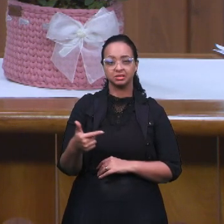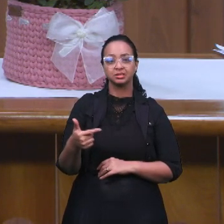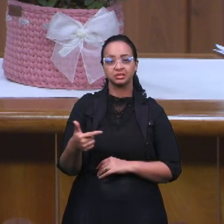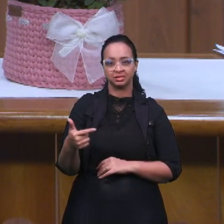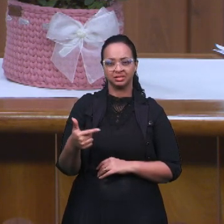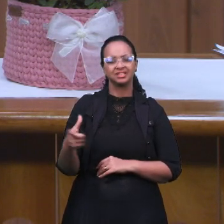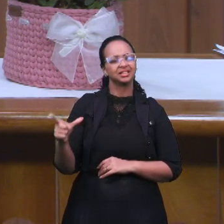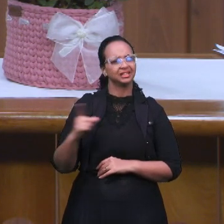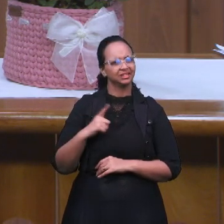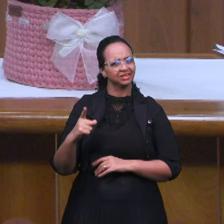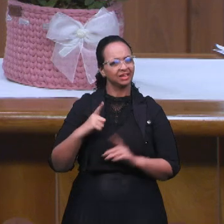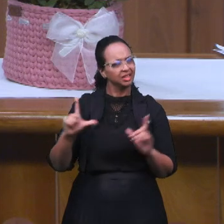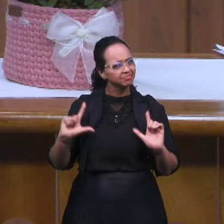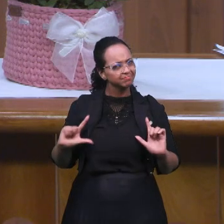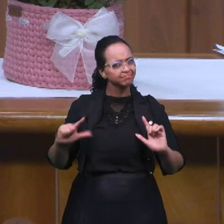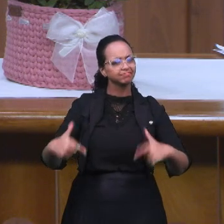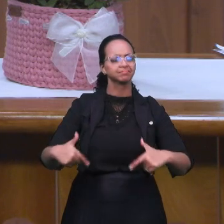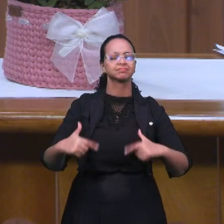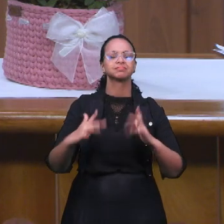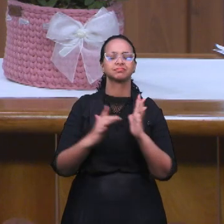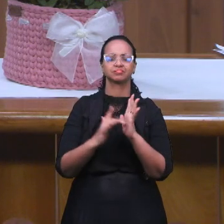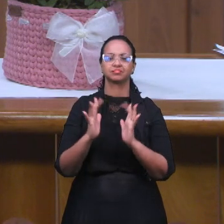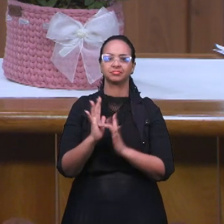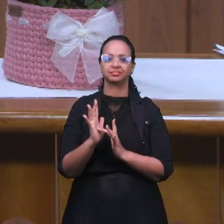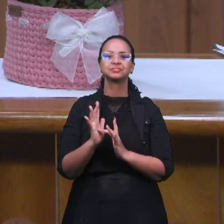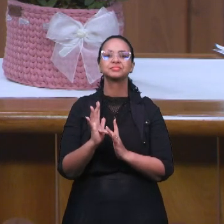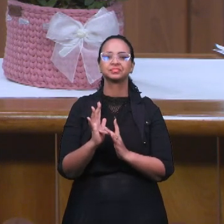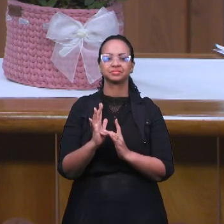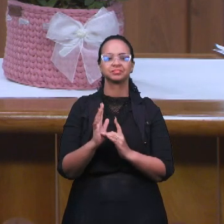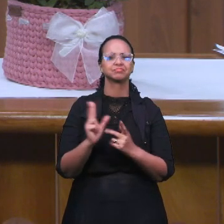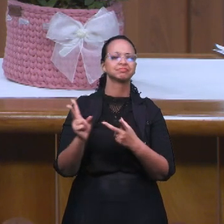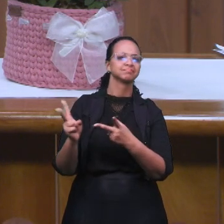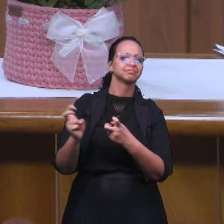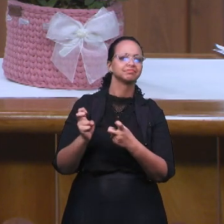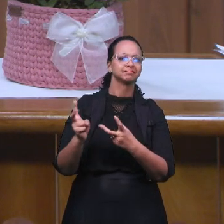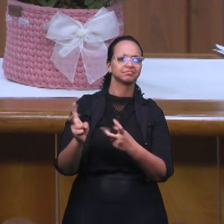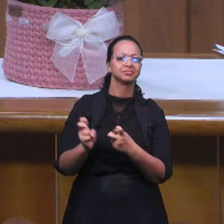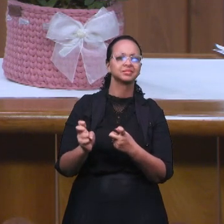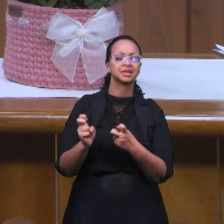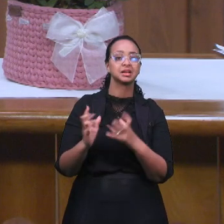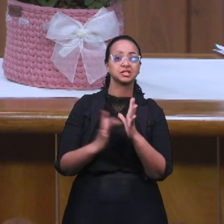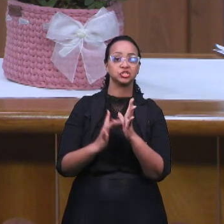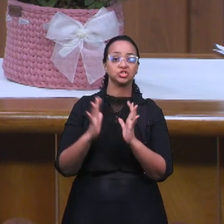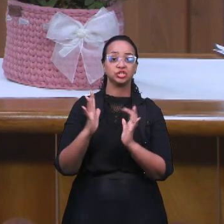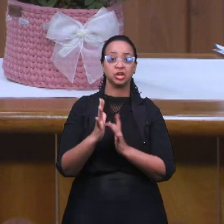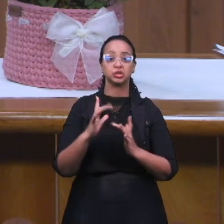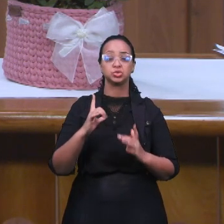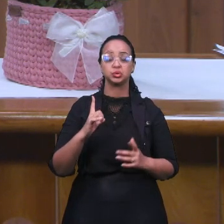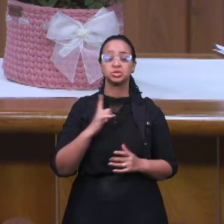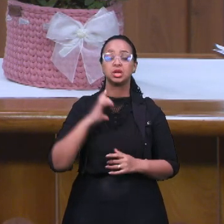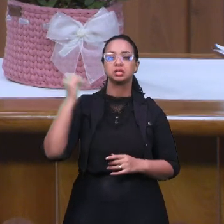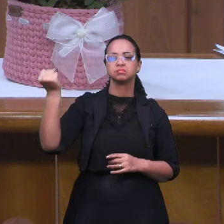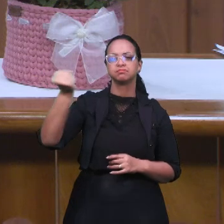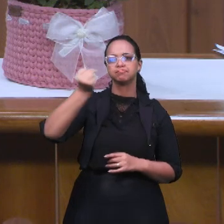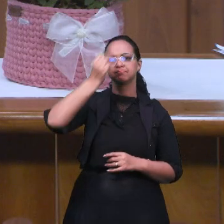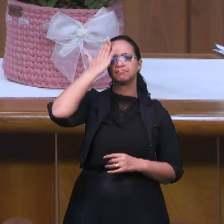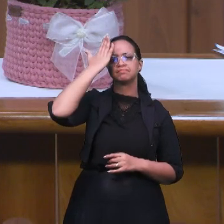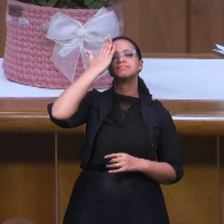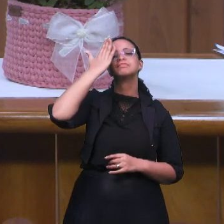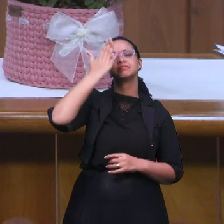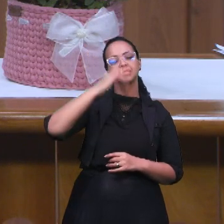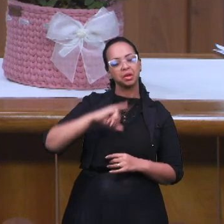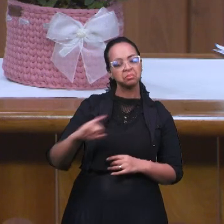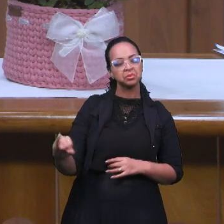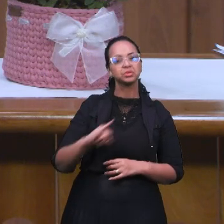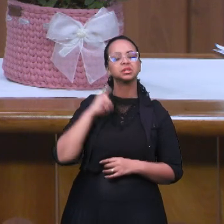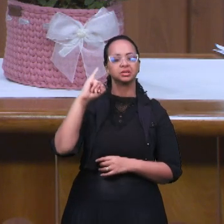a manifestação de Jesus. Aí você vai ver Jesus se revelando. Isso é que é